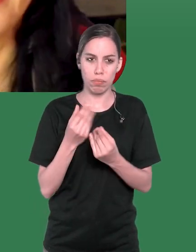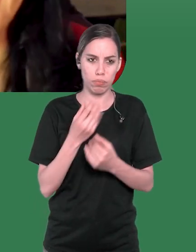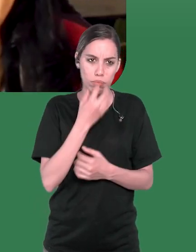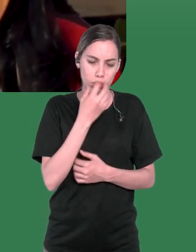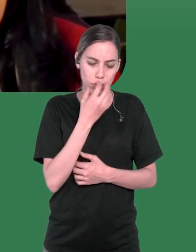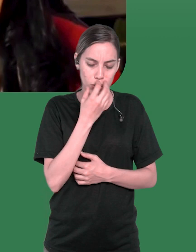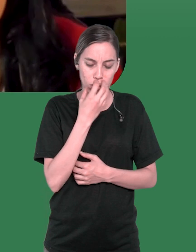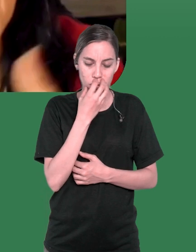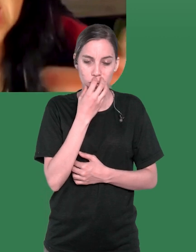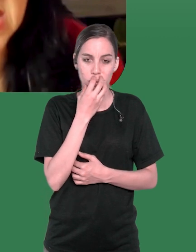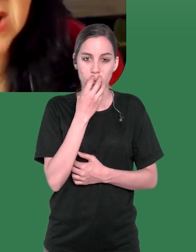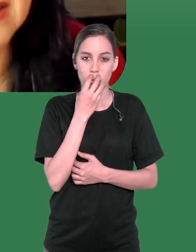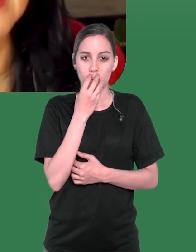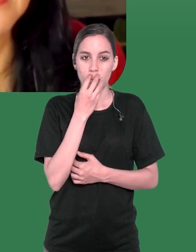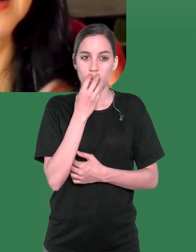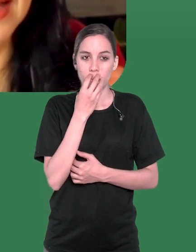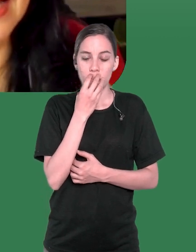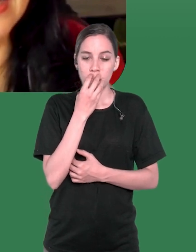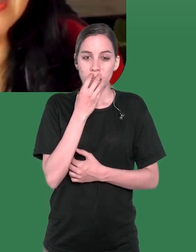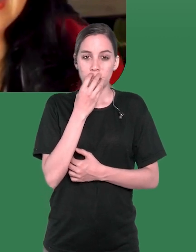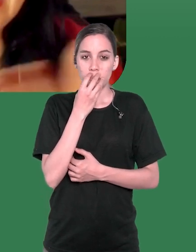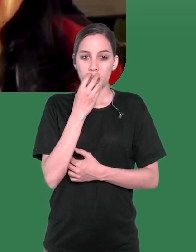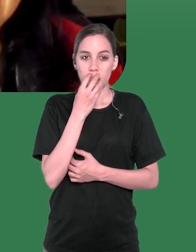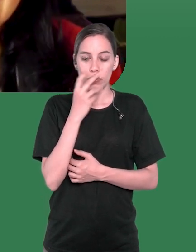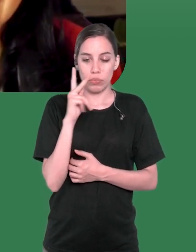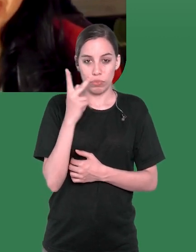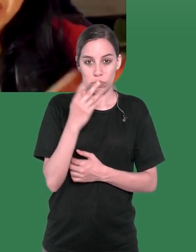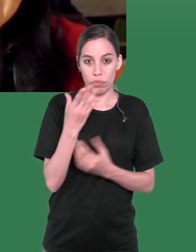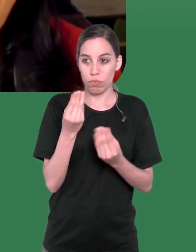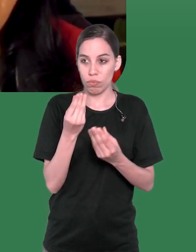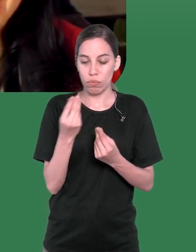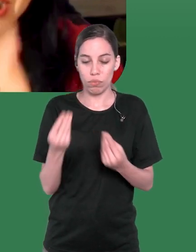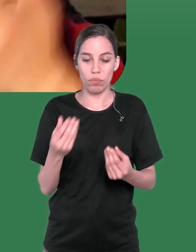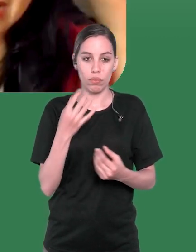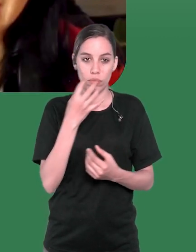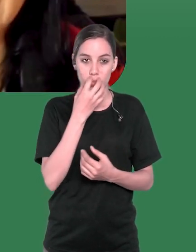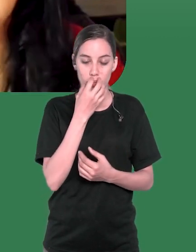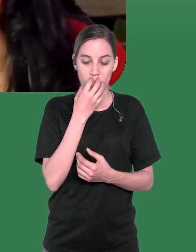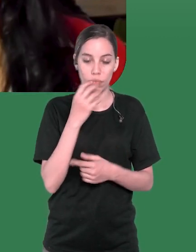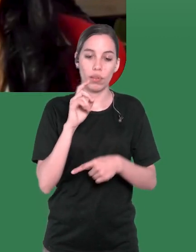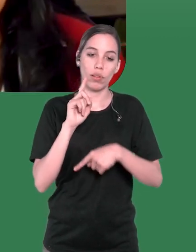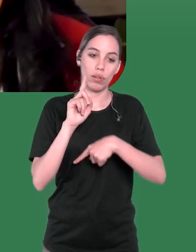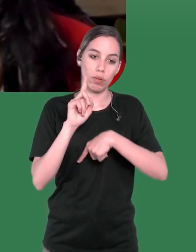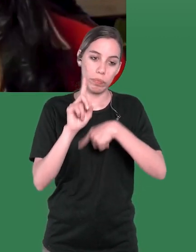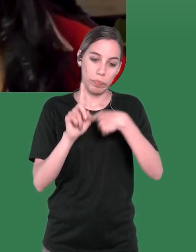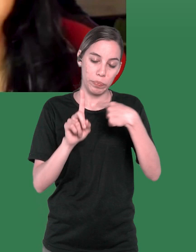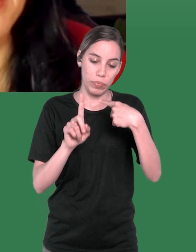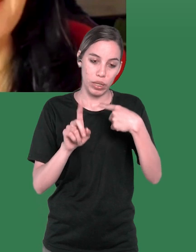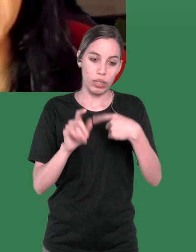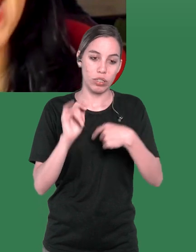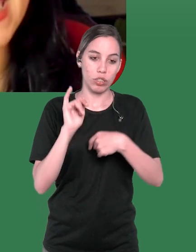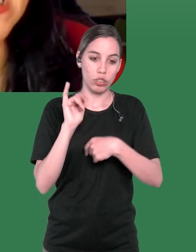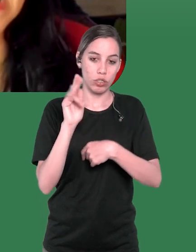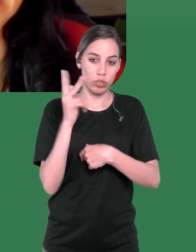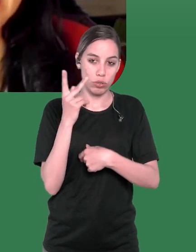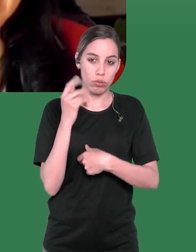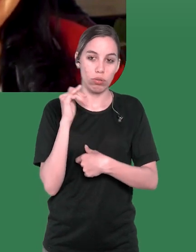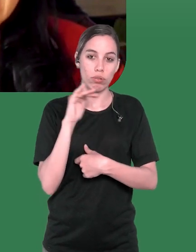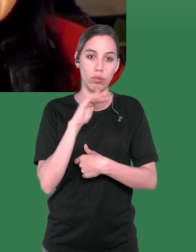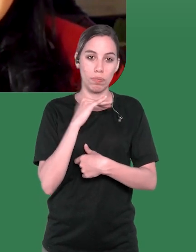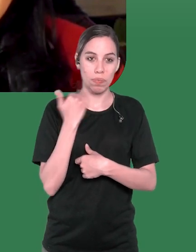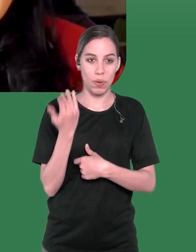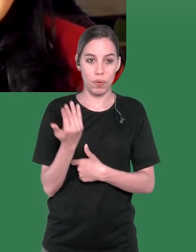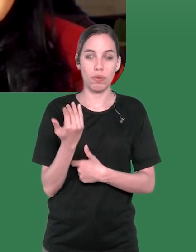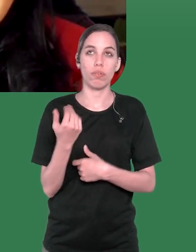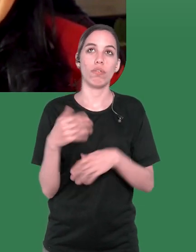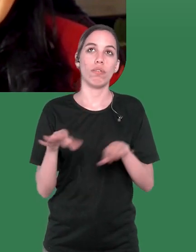descritos após, né, as suas mortes, como, por exemplo, a baleia de